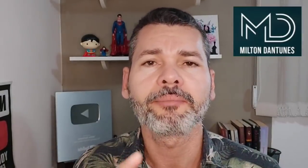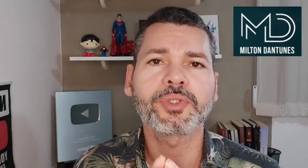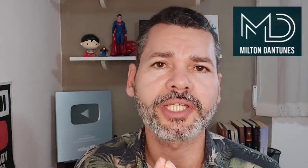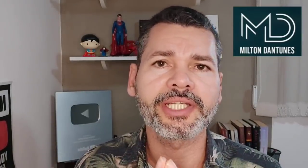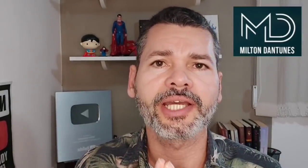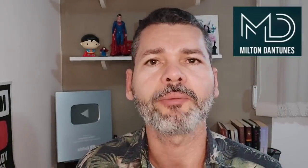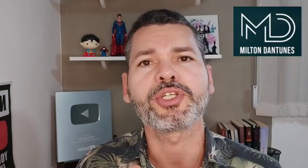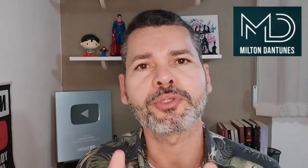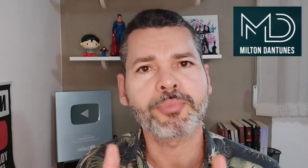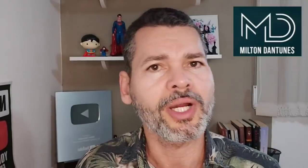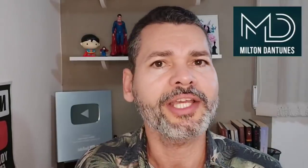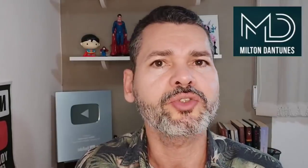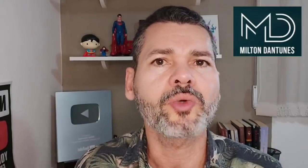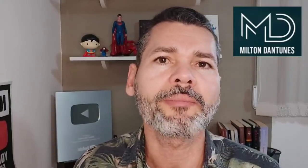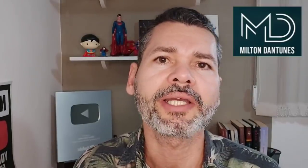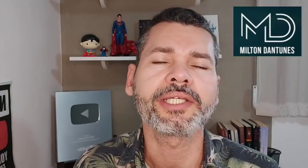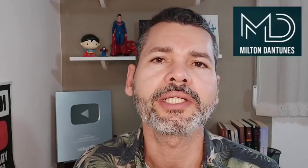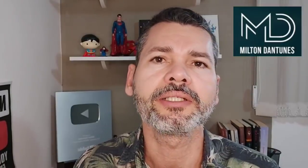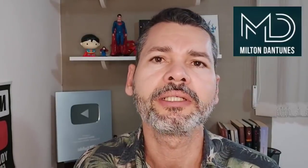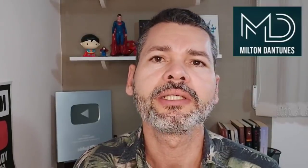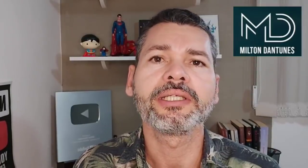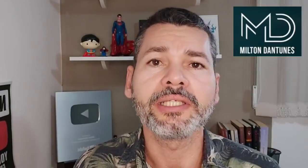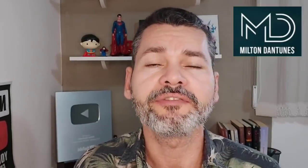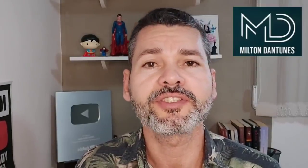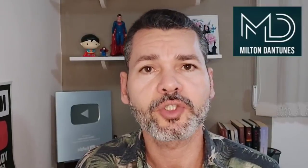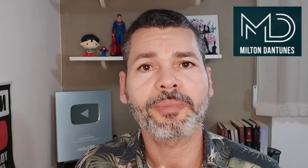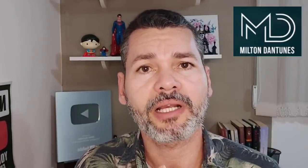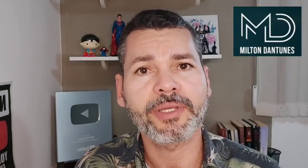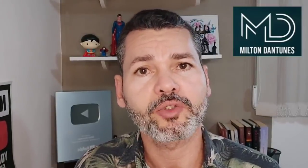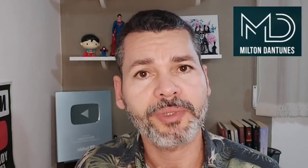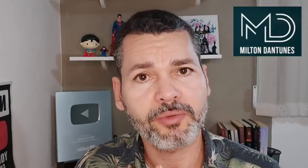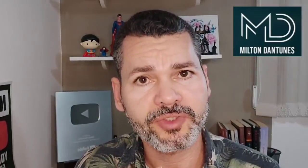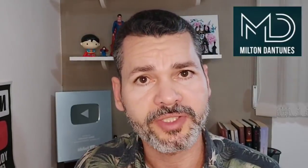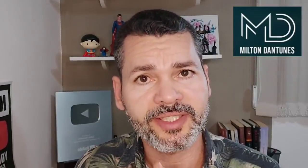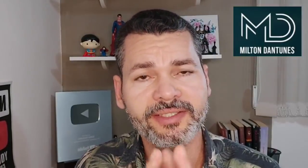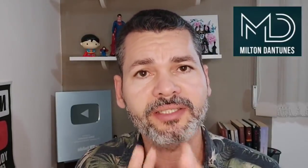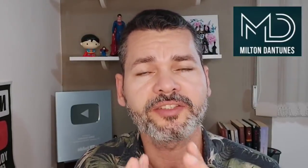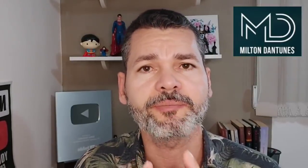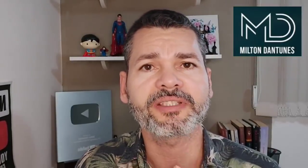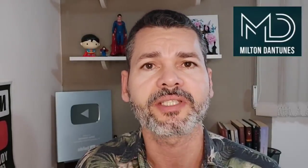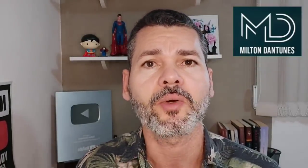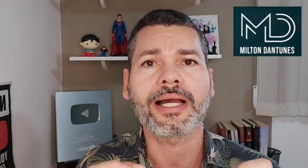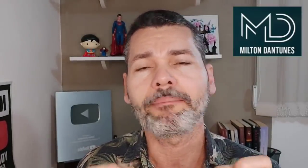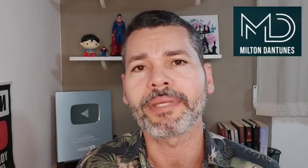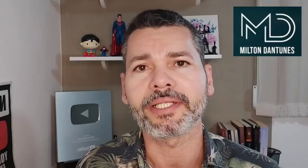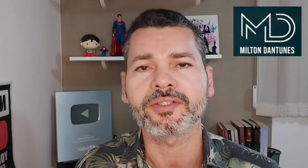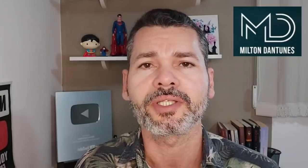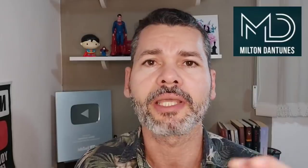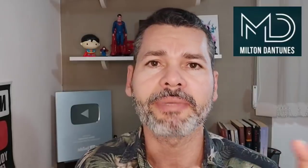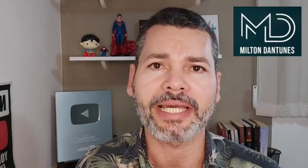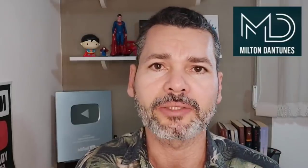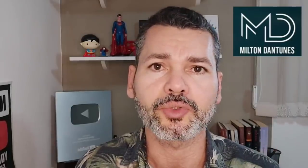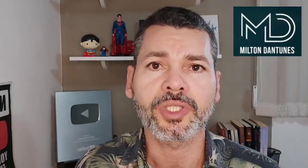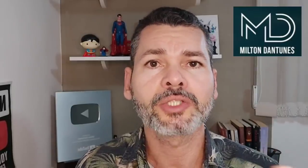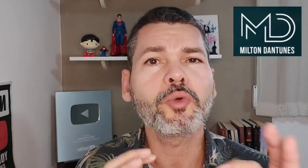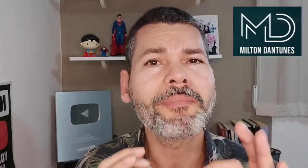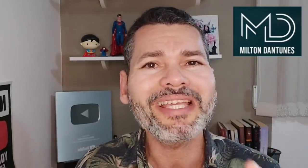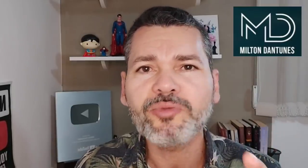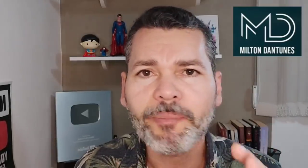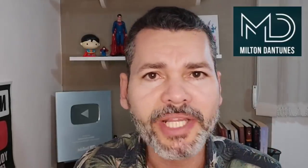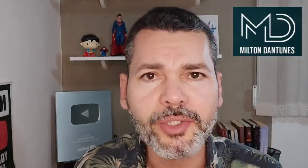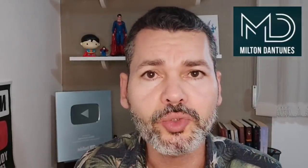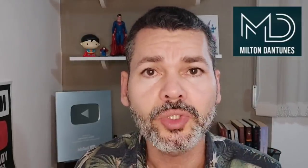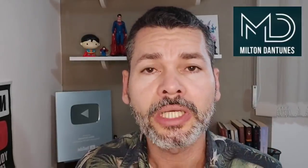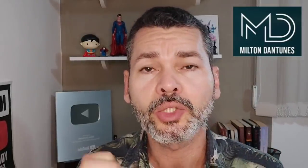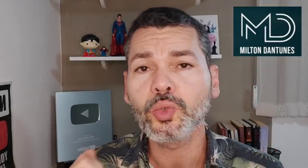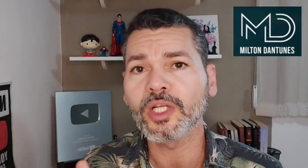sinceramente poderia realmente empurrar isso com a barriga e fazer o pagamento para vocês dessa antecipação apenas em meados do